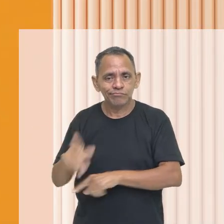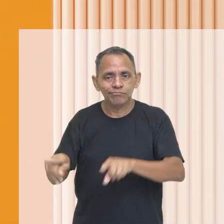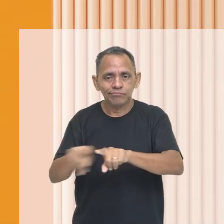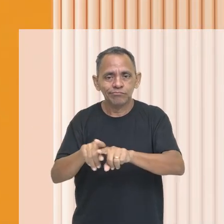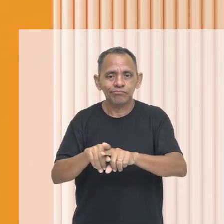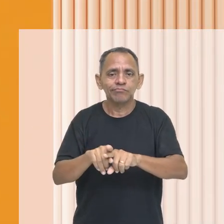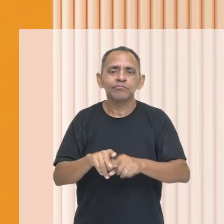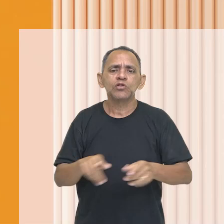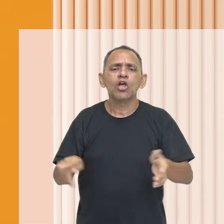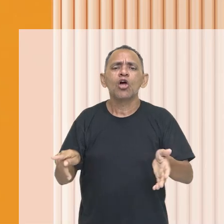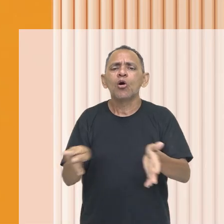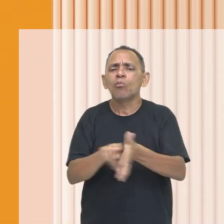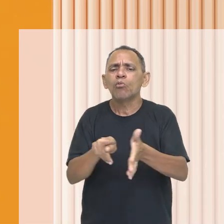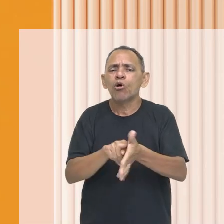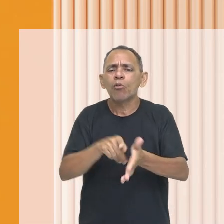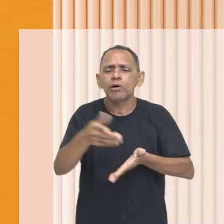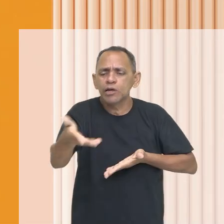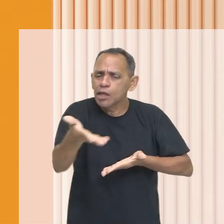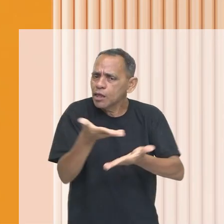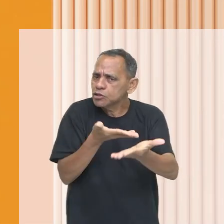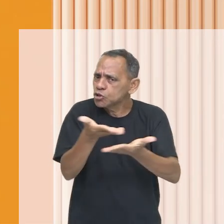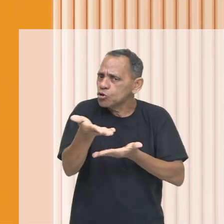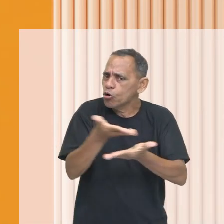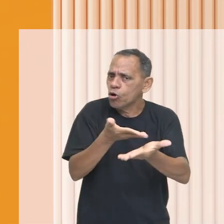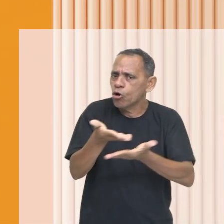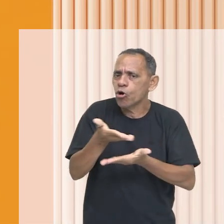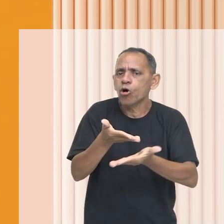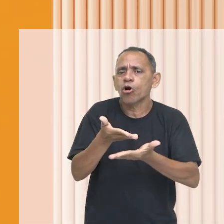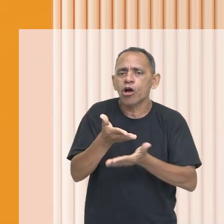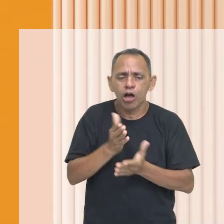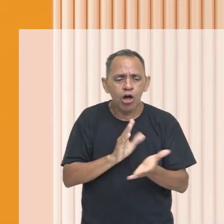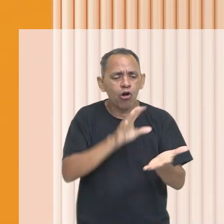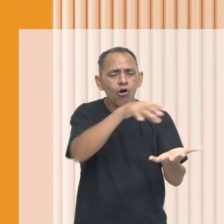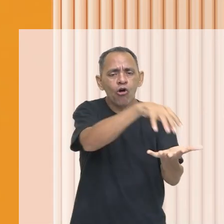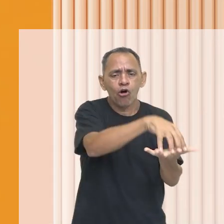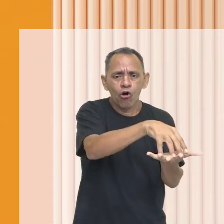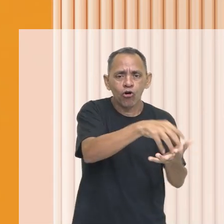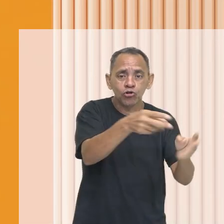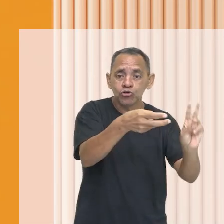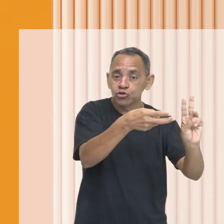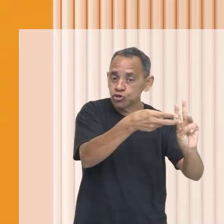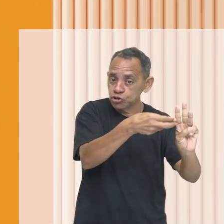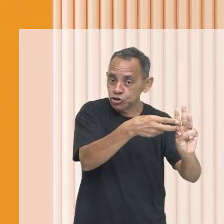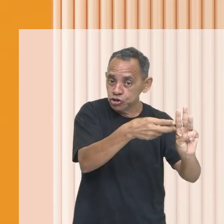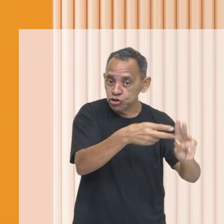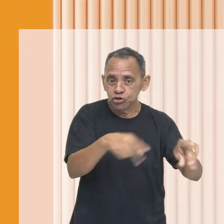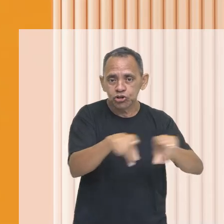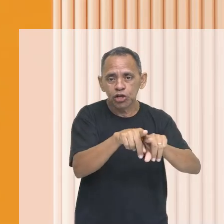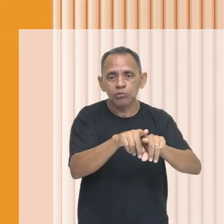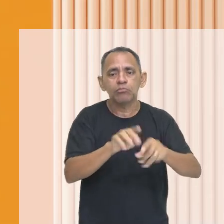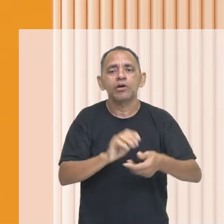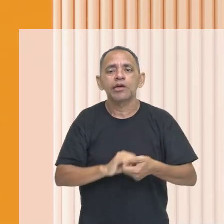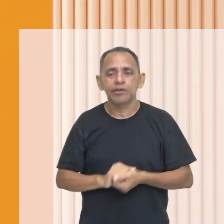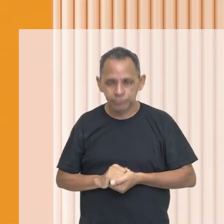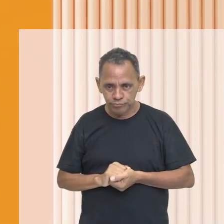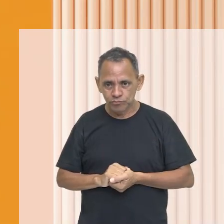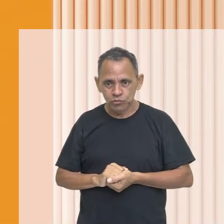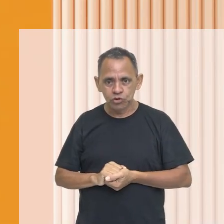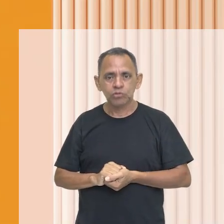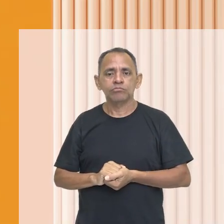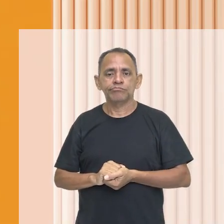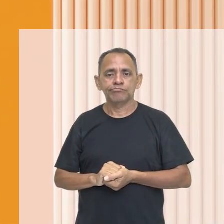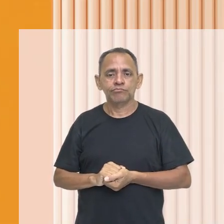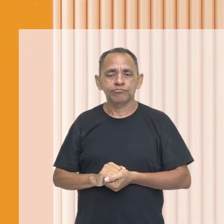é justamente essa troca, né, entre os povos originários e quem? A coroa portuguesa. Então, olha